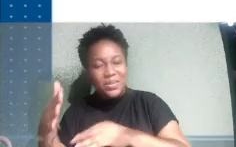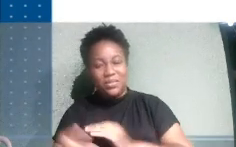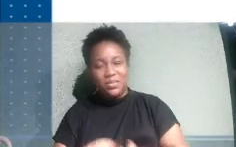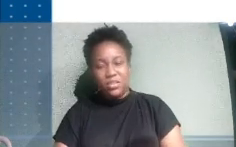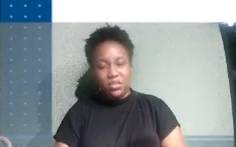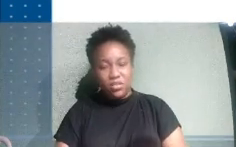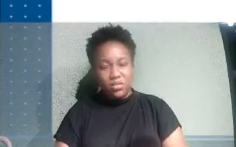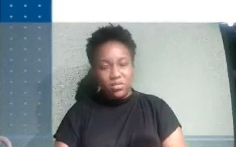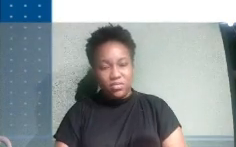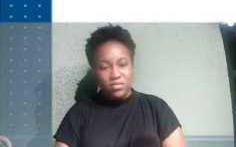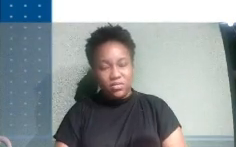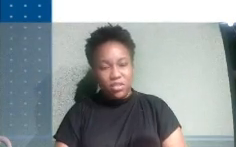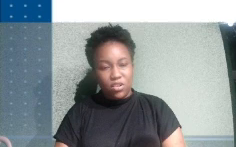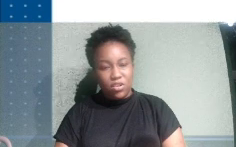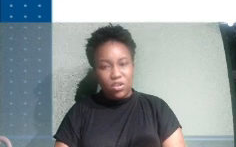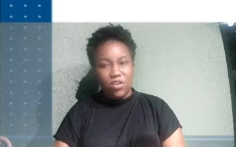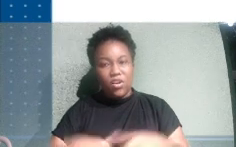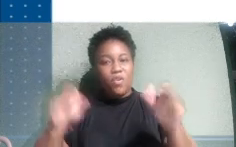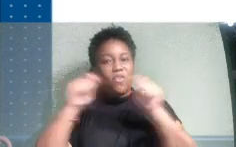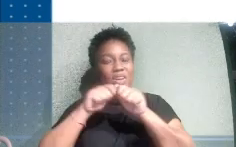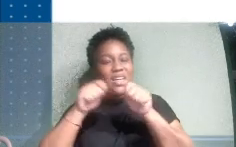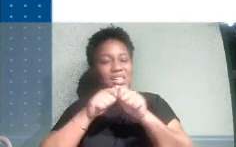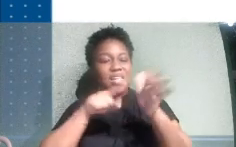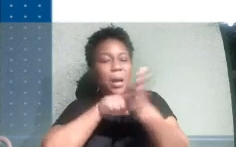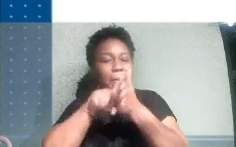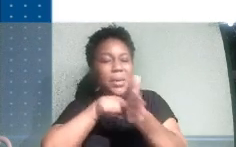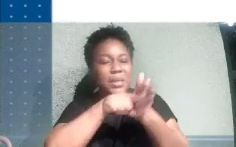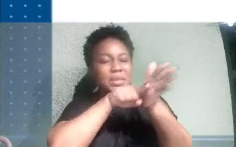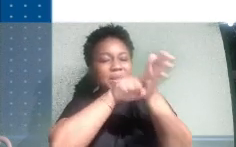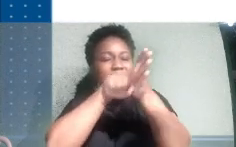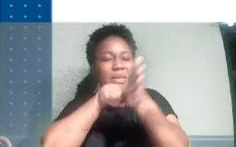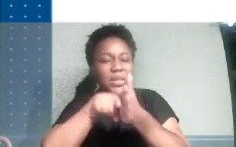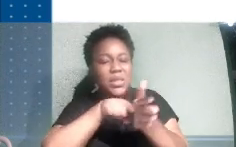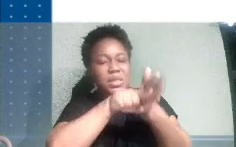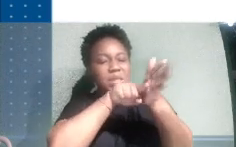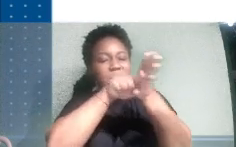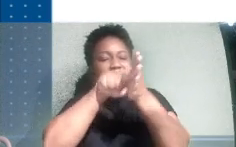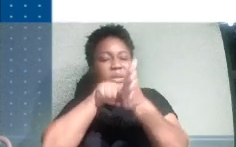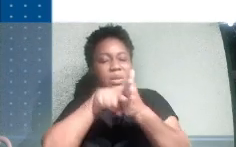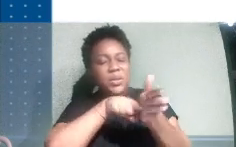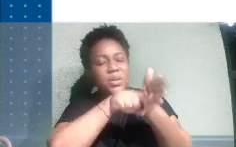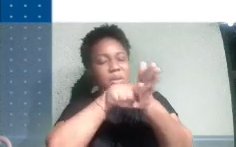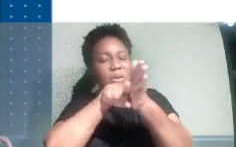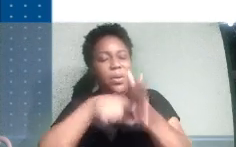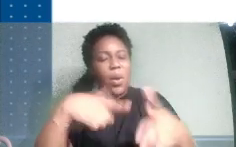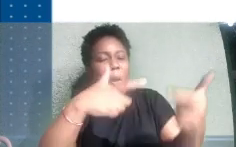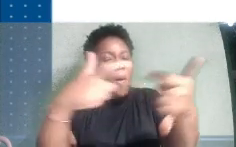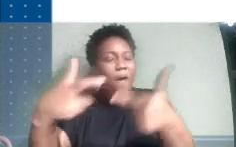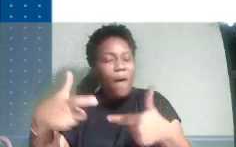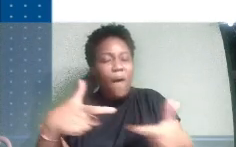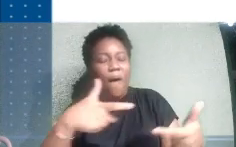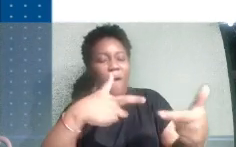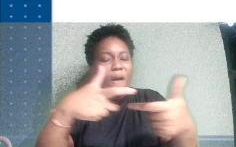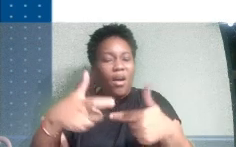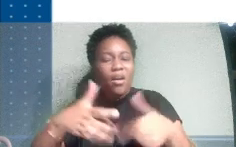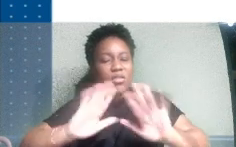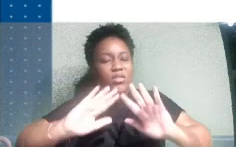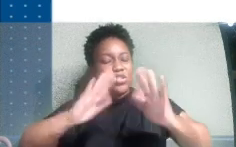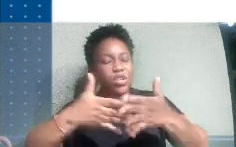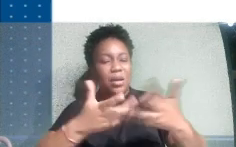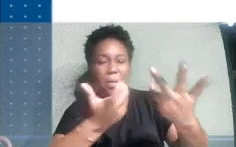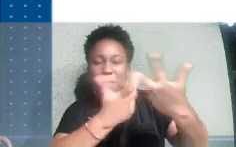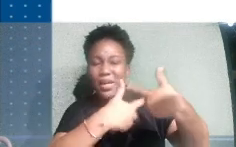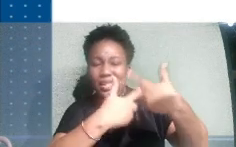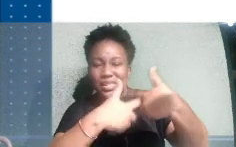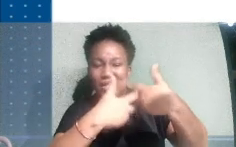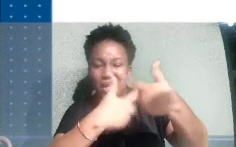a concessionária vai lá e faz uma inspeção no local. Então, se nós pensarmos a termos de Paraná, a gente pensaria na Copel, tá?